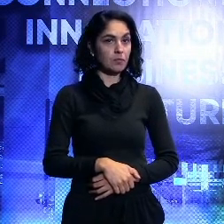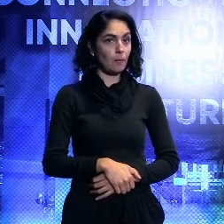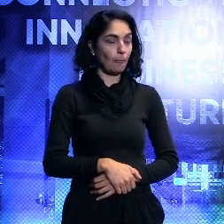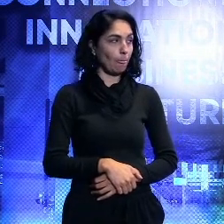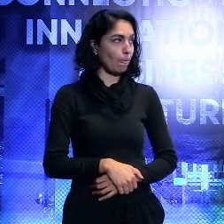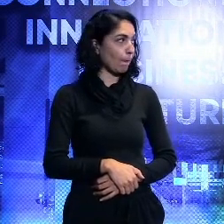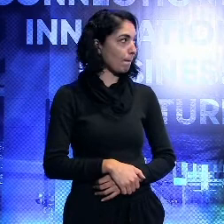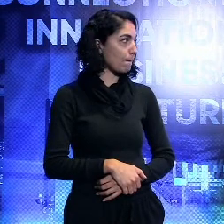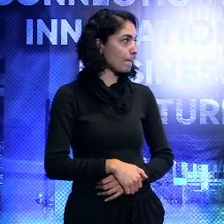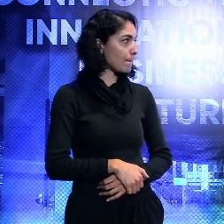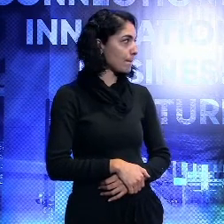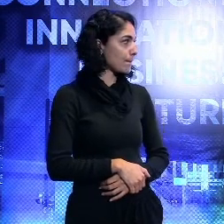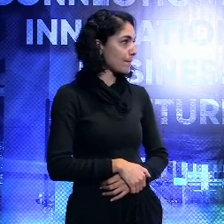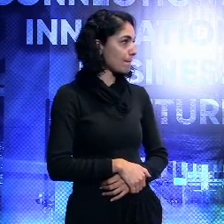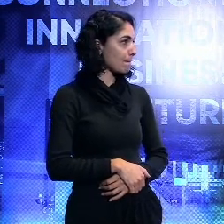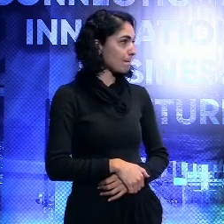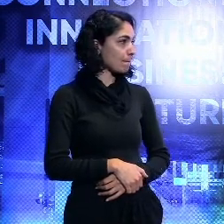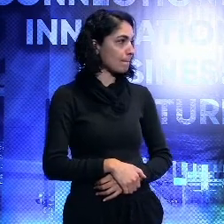Bom,